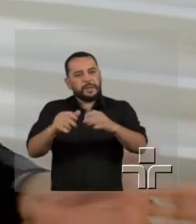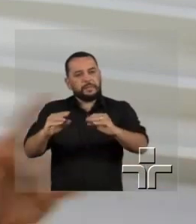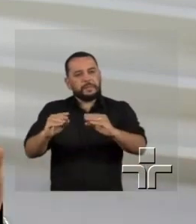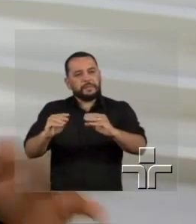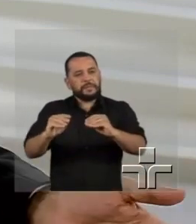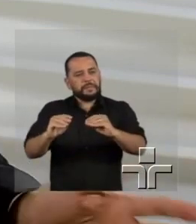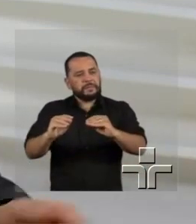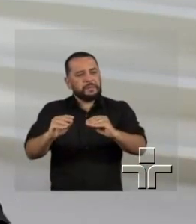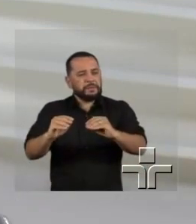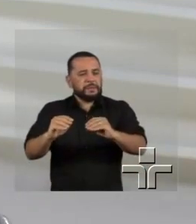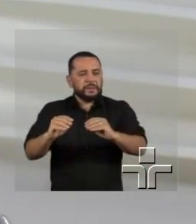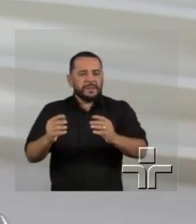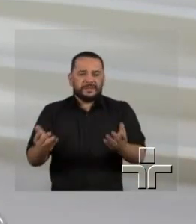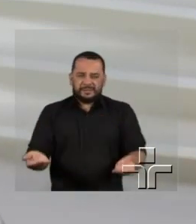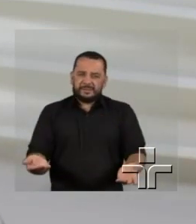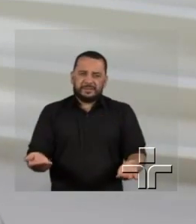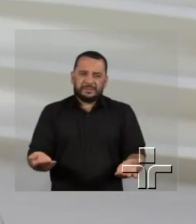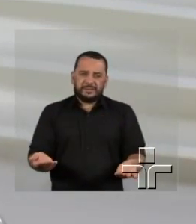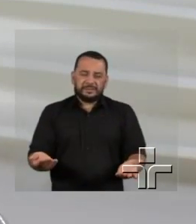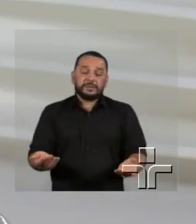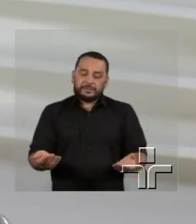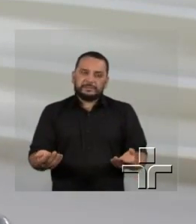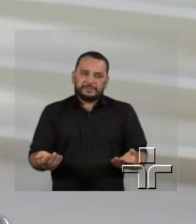amigo e inimigo. Então, nesse sentido, o presidente Bolsonaro,